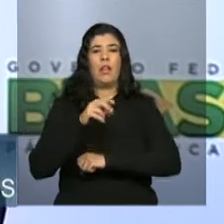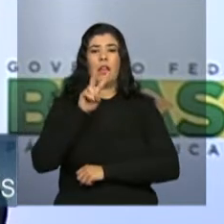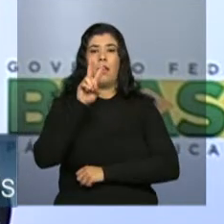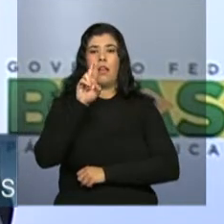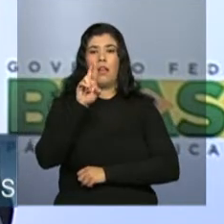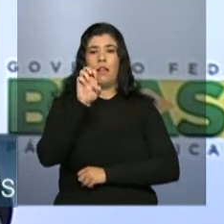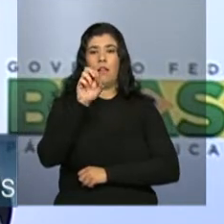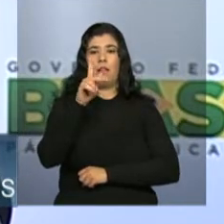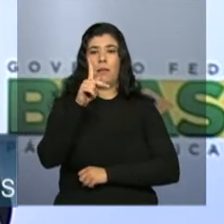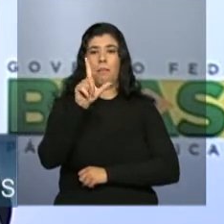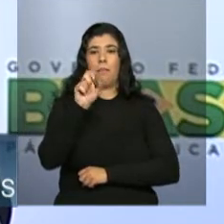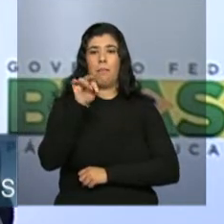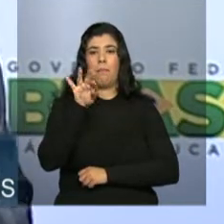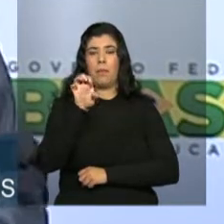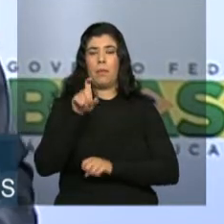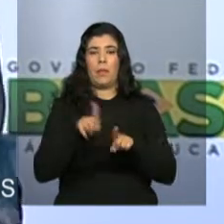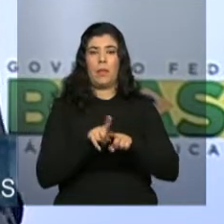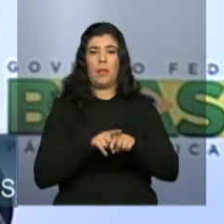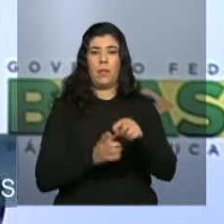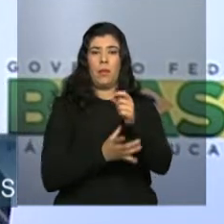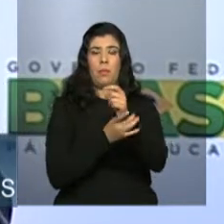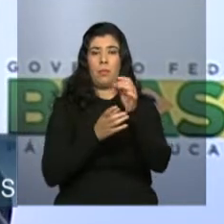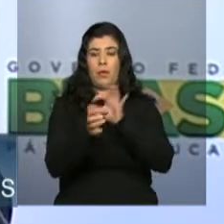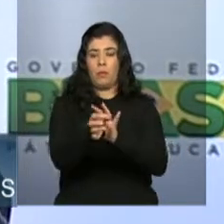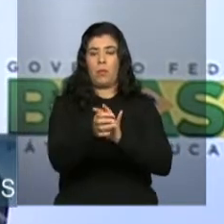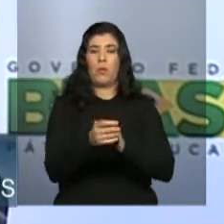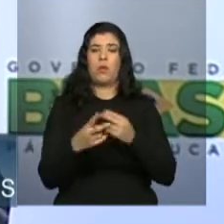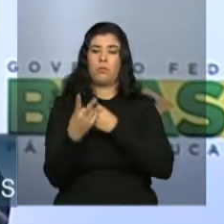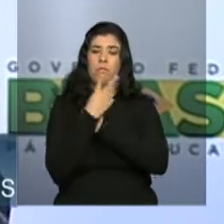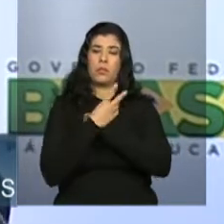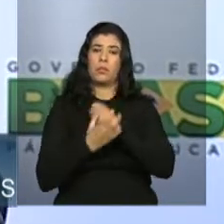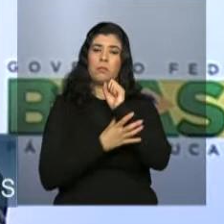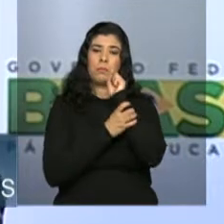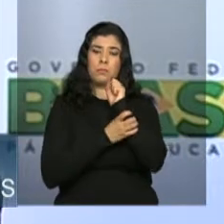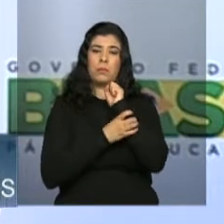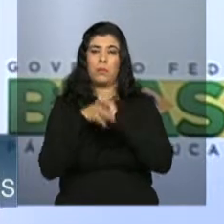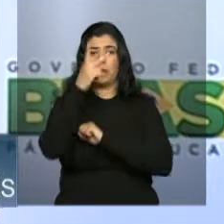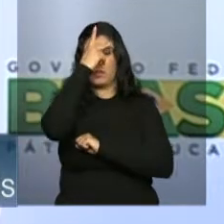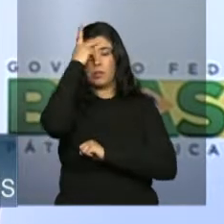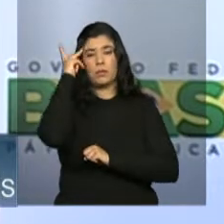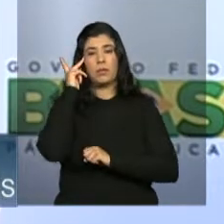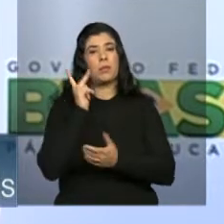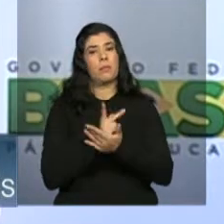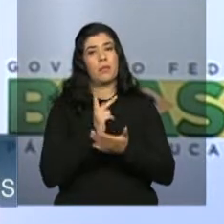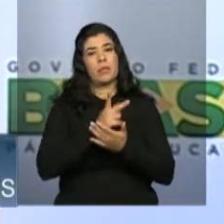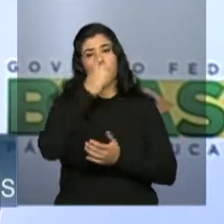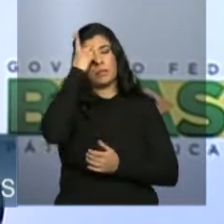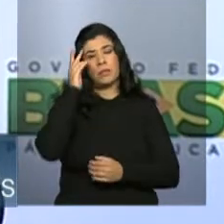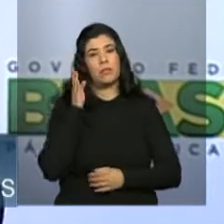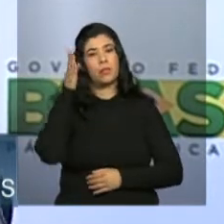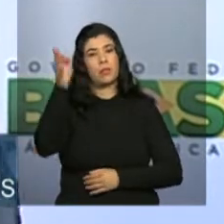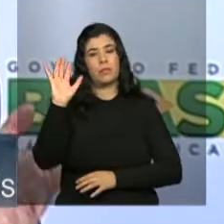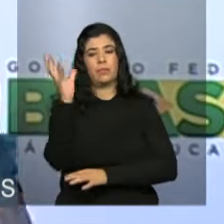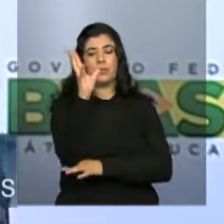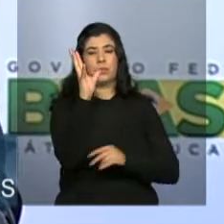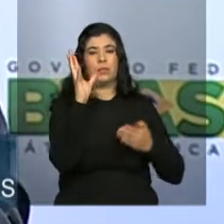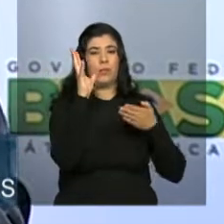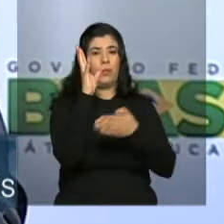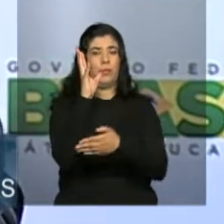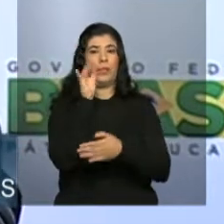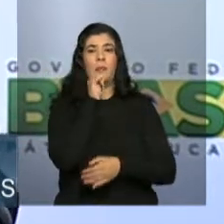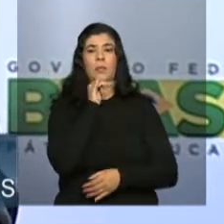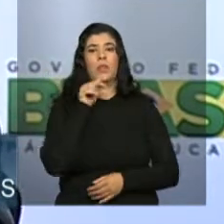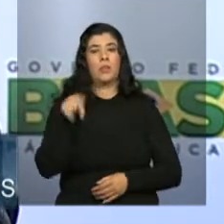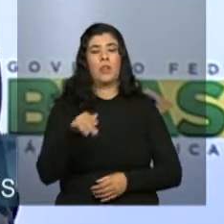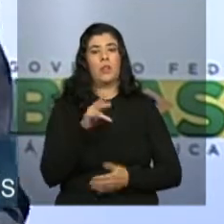roupas etc que podem trazer é segurança para mesmo aqueles que precisam Yamata no caso aqui por exemplo de